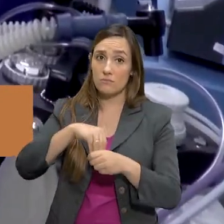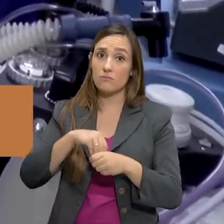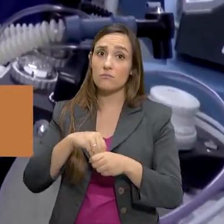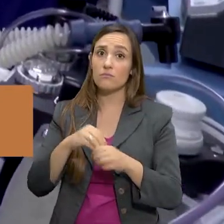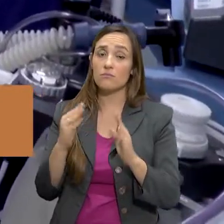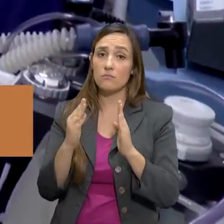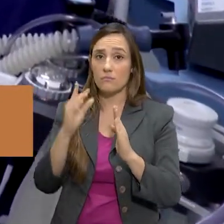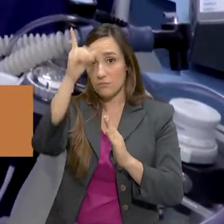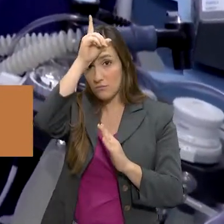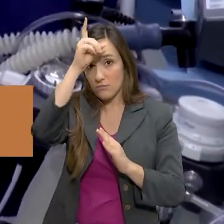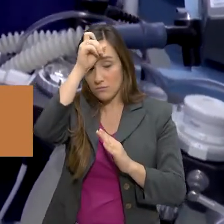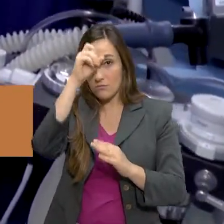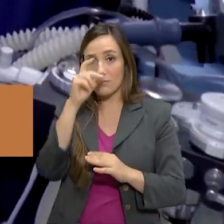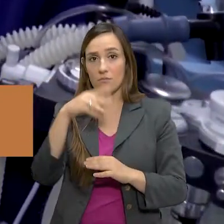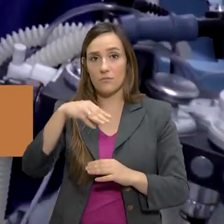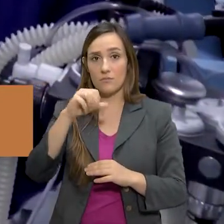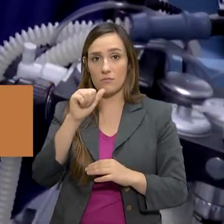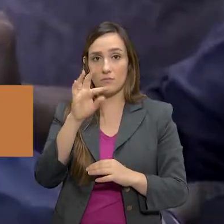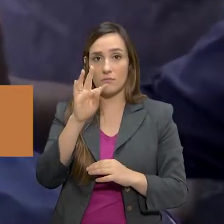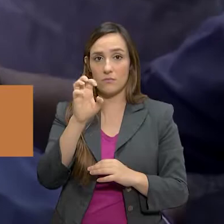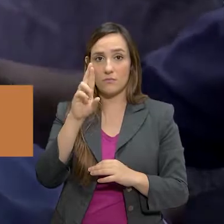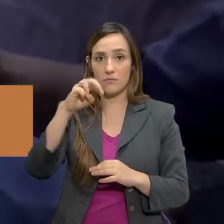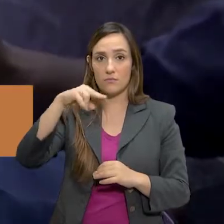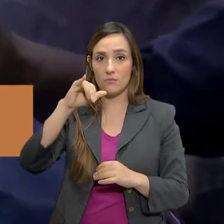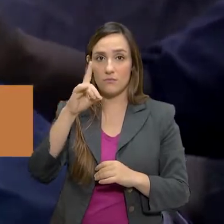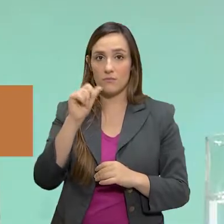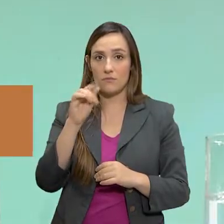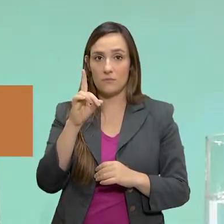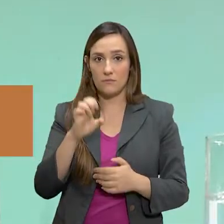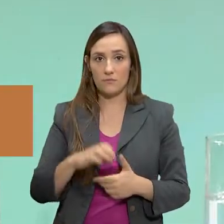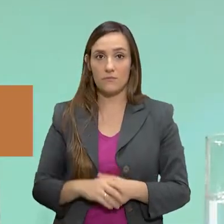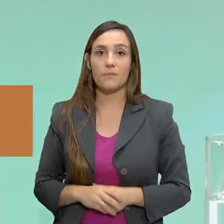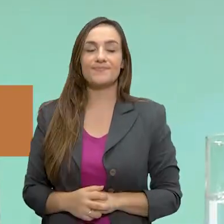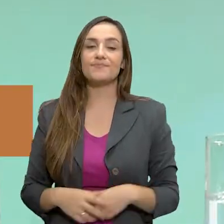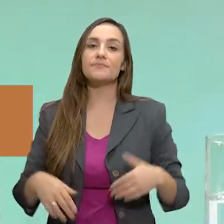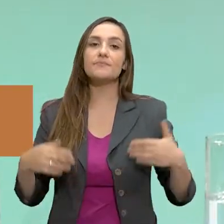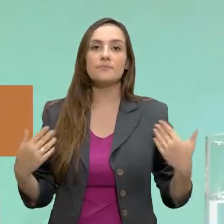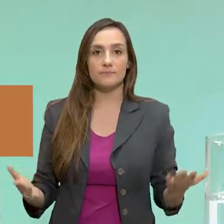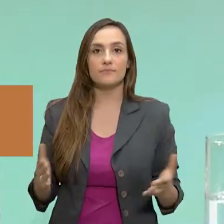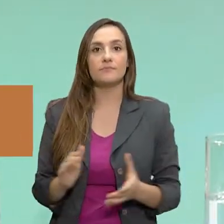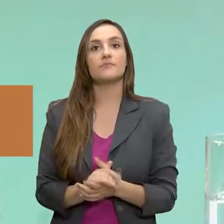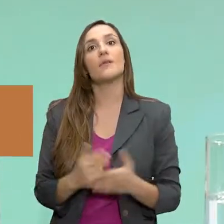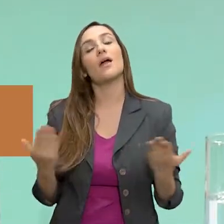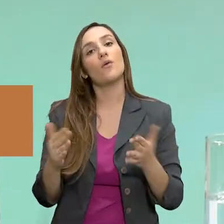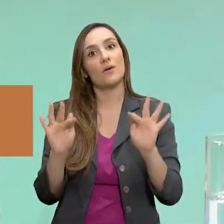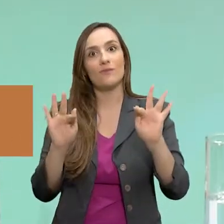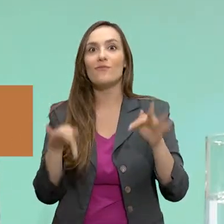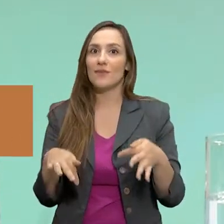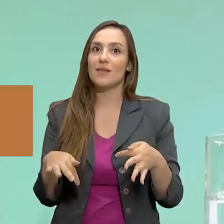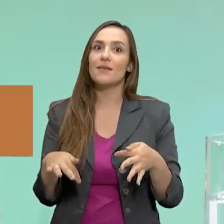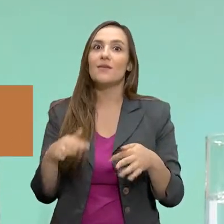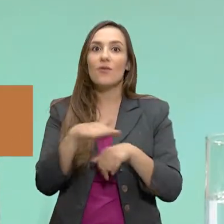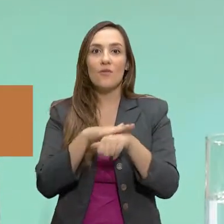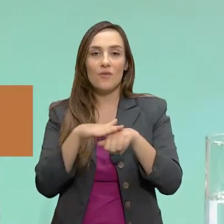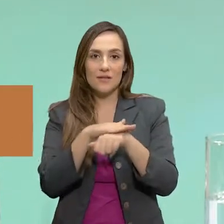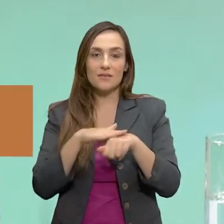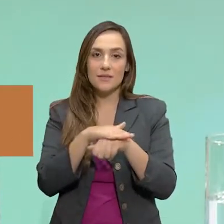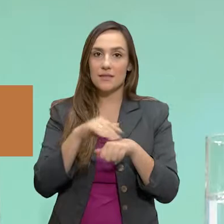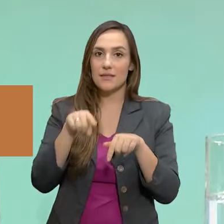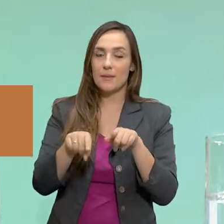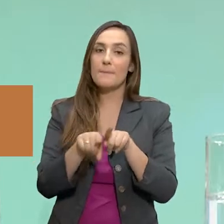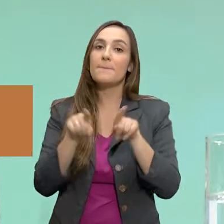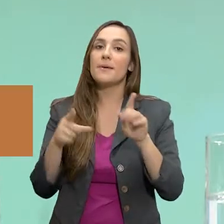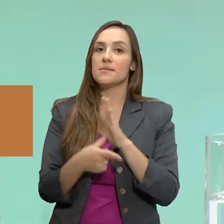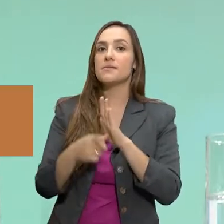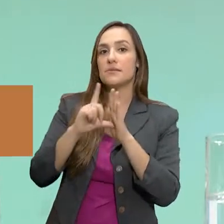Então, a gente está apurando o que está acontecendo aí nas maternidades. Bom, estamos caminhando para o fim da nossa conversa, mas antes vamos falar